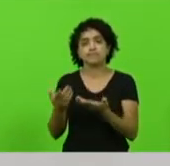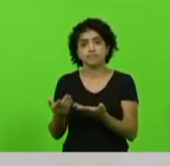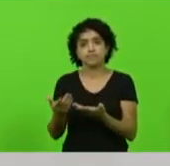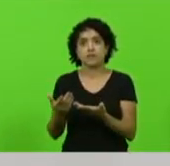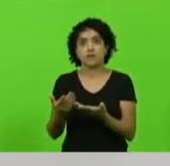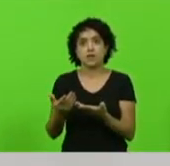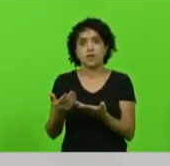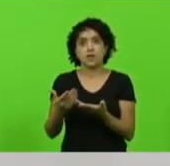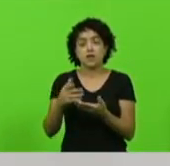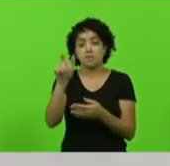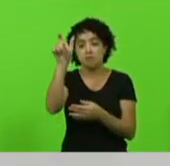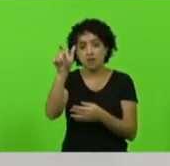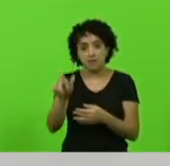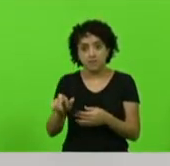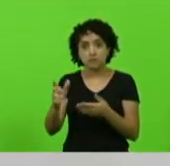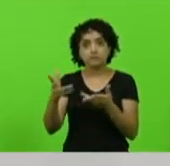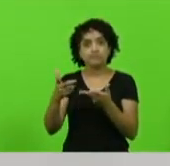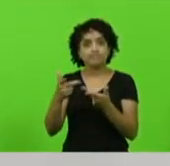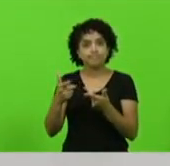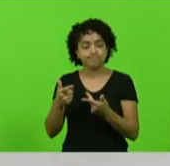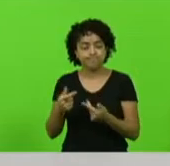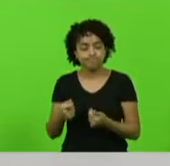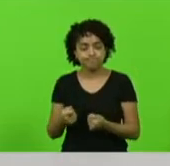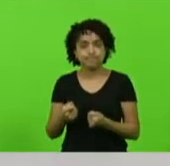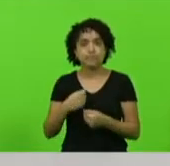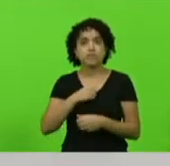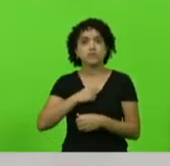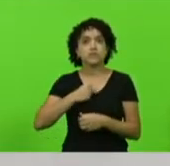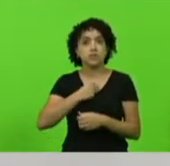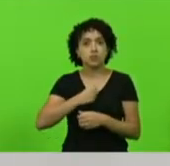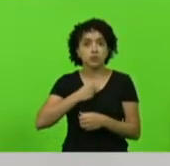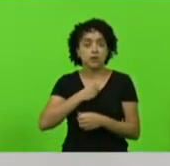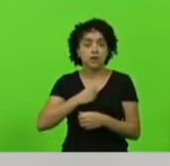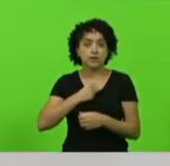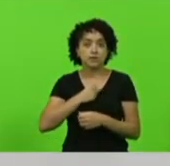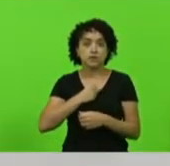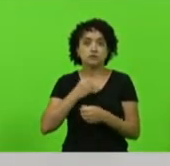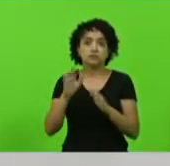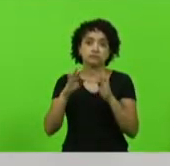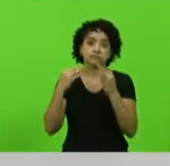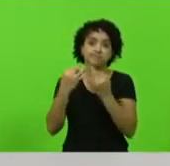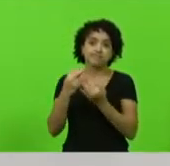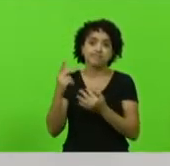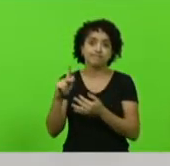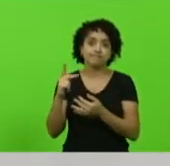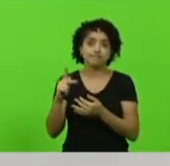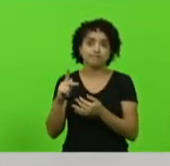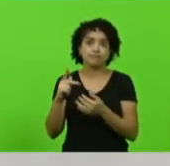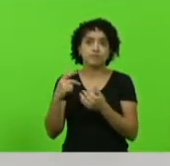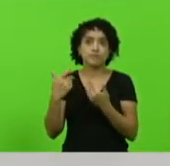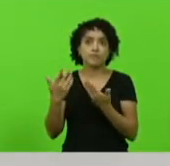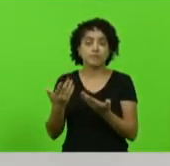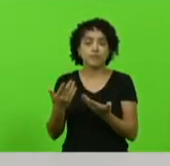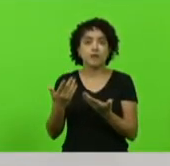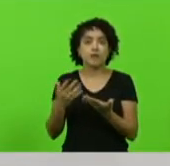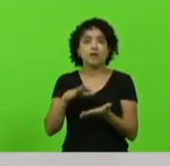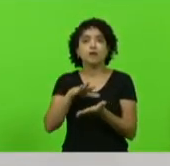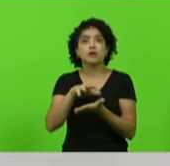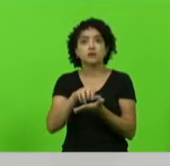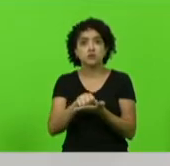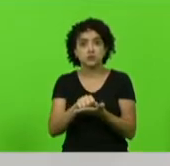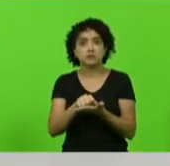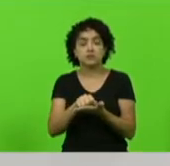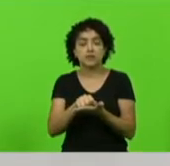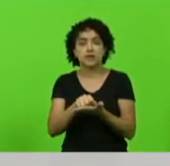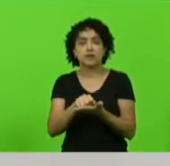pela pessoa brilhante, deixa grande saudade aos seus familiares. E eu queria registrar que, além